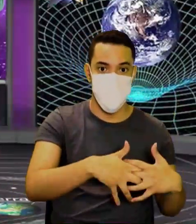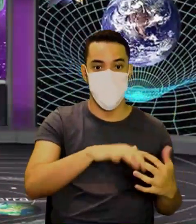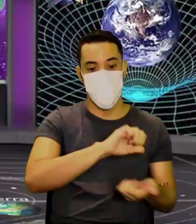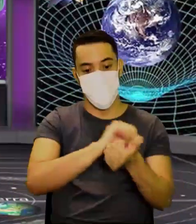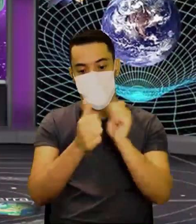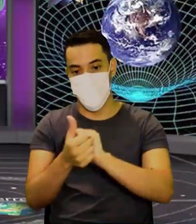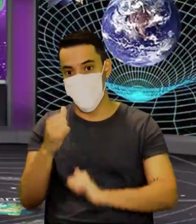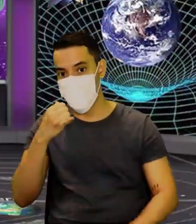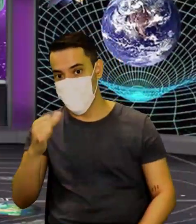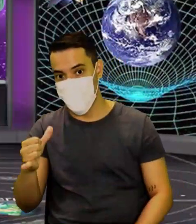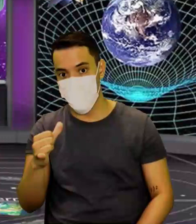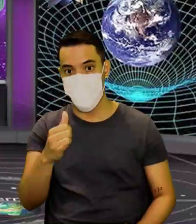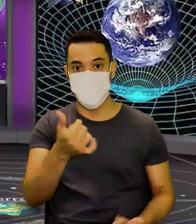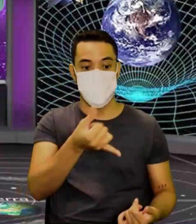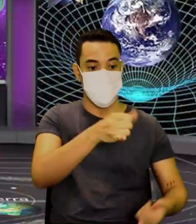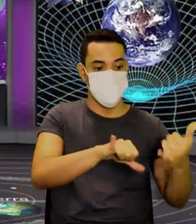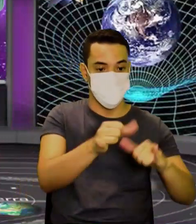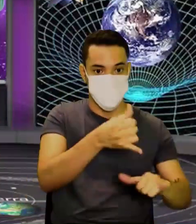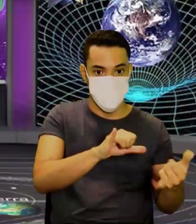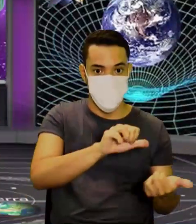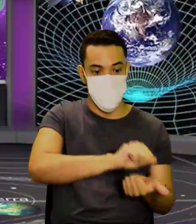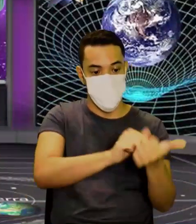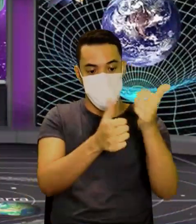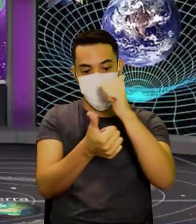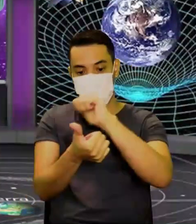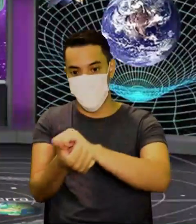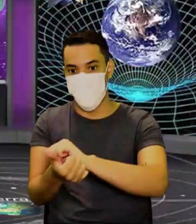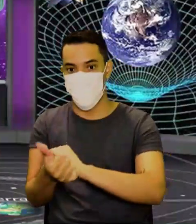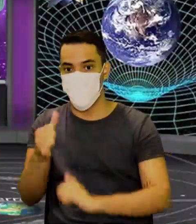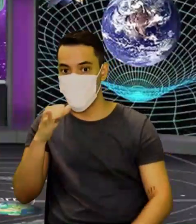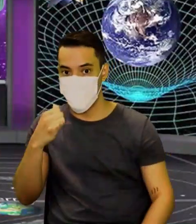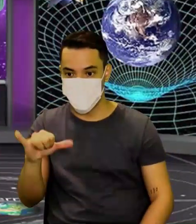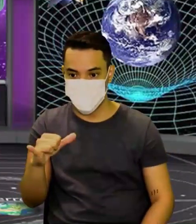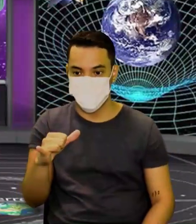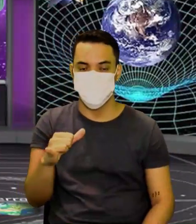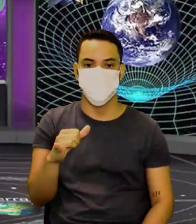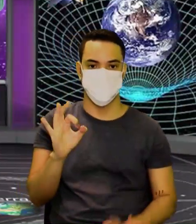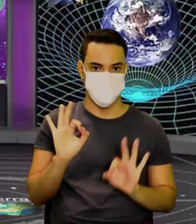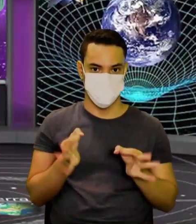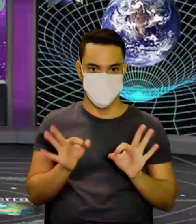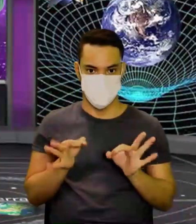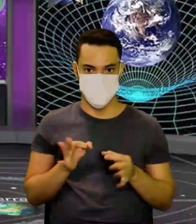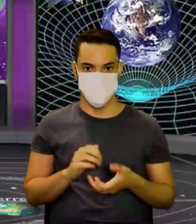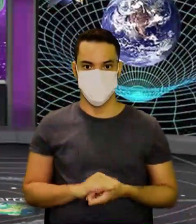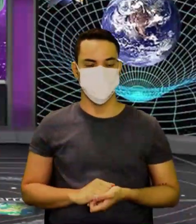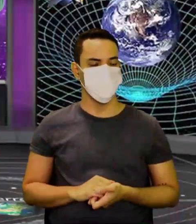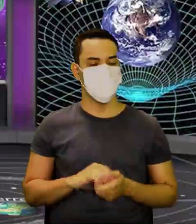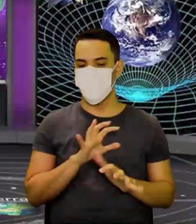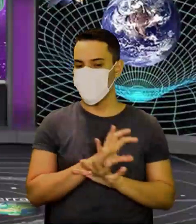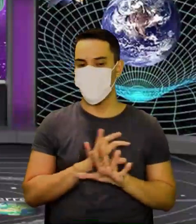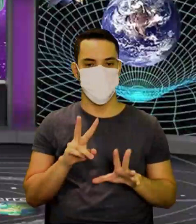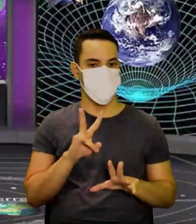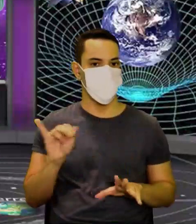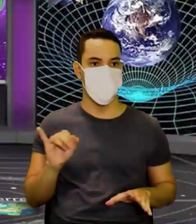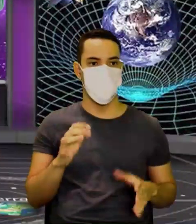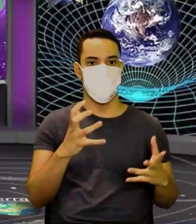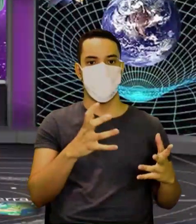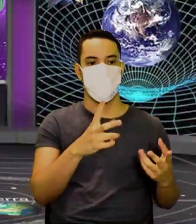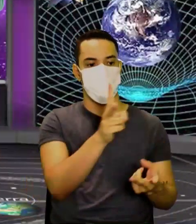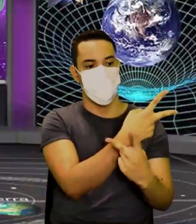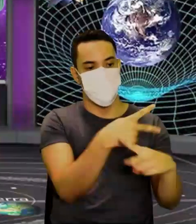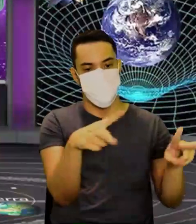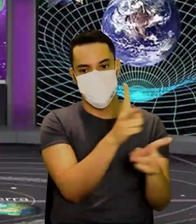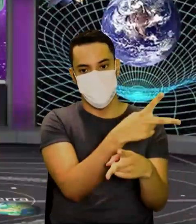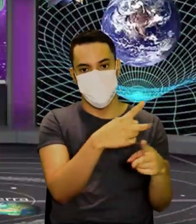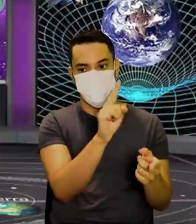elétrica. Gerador químico, energia química e energia elétrica, certo? E assim vai, gerador eólico, é energia lá